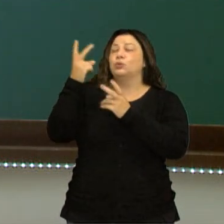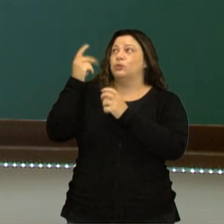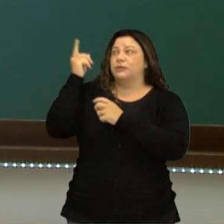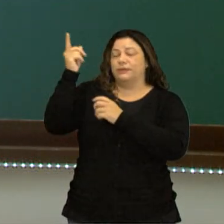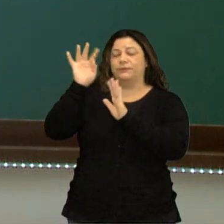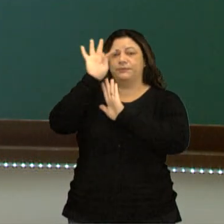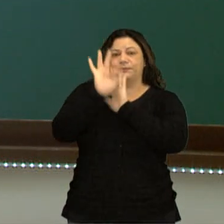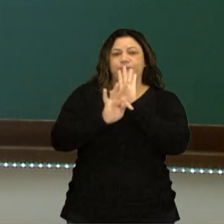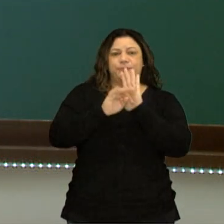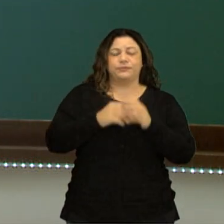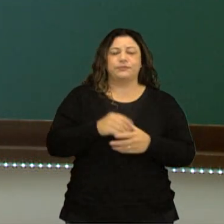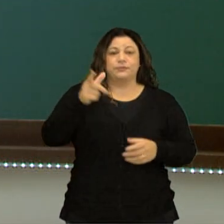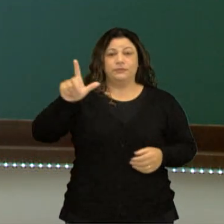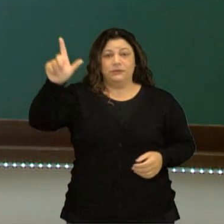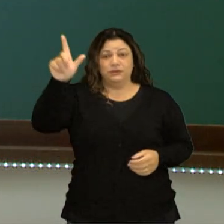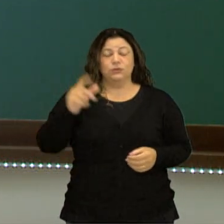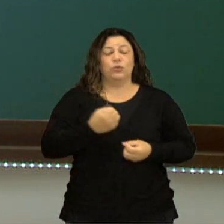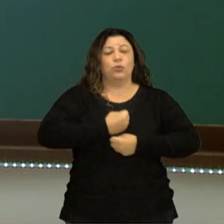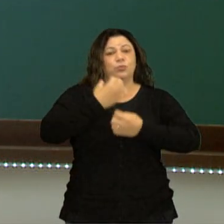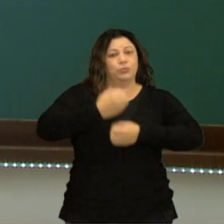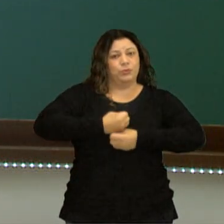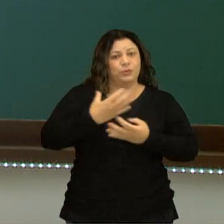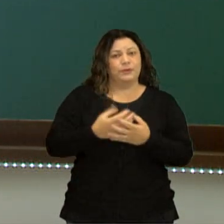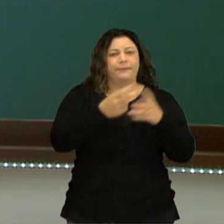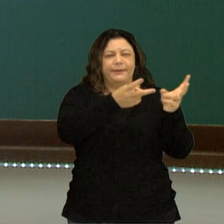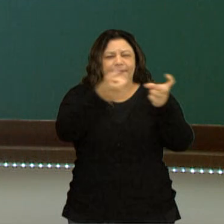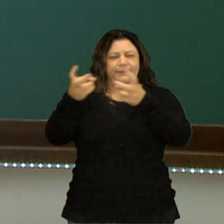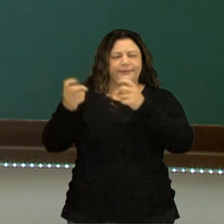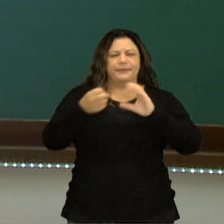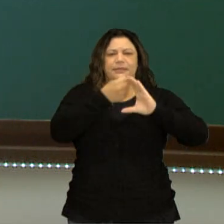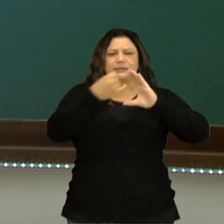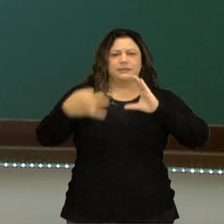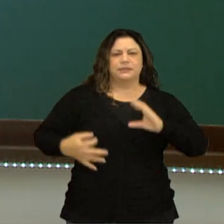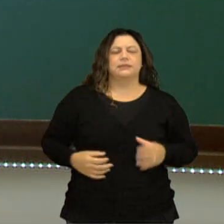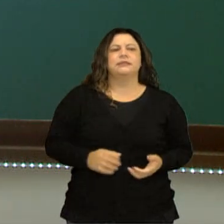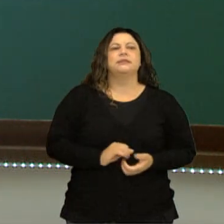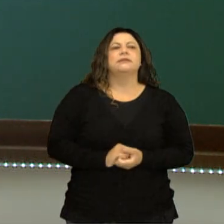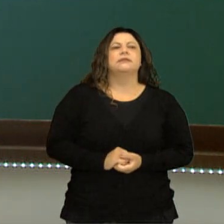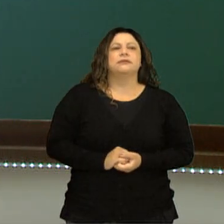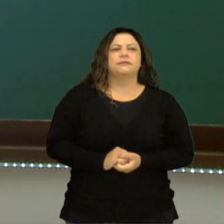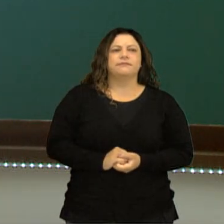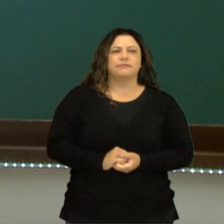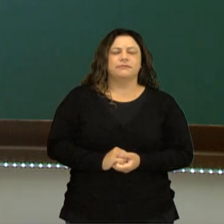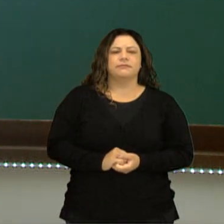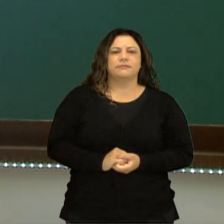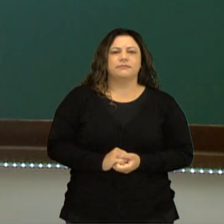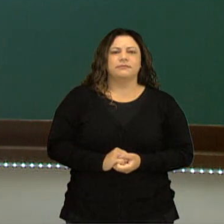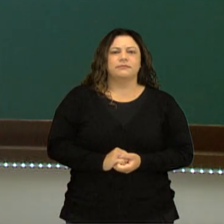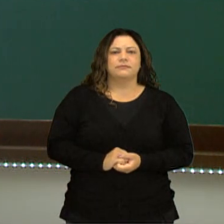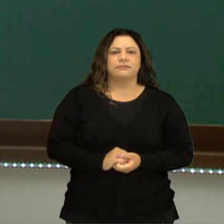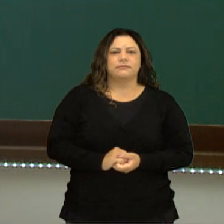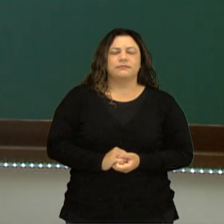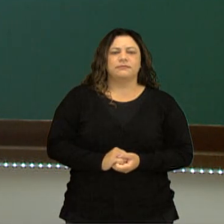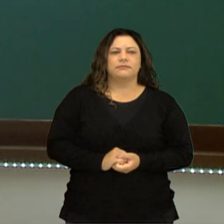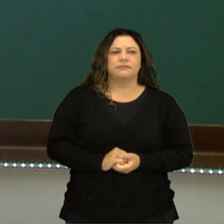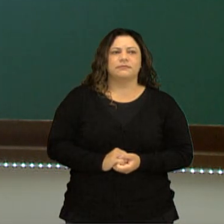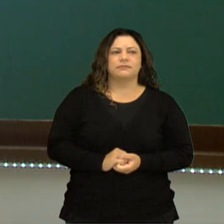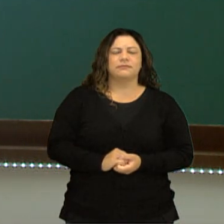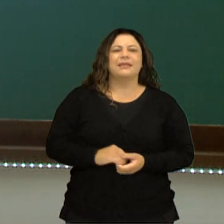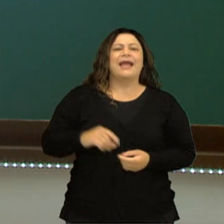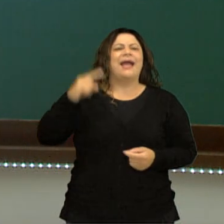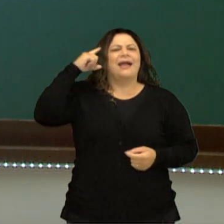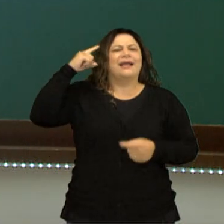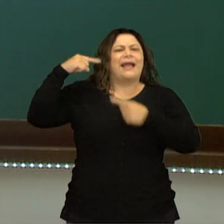mesmo, vamos ler um outro poema e verificar todas as suas características. Acompanhe. Cabelos